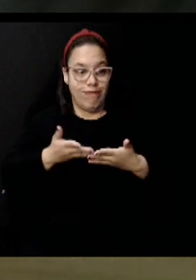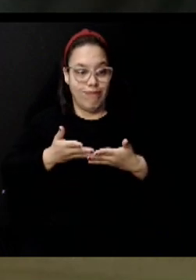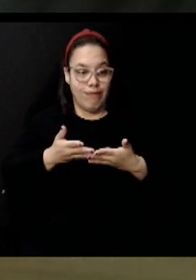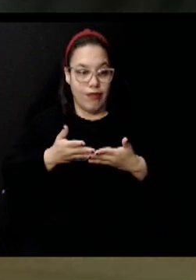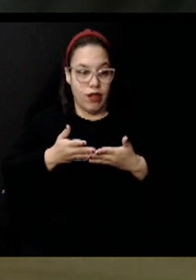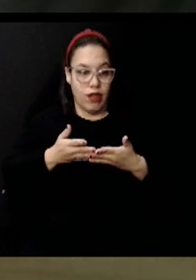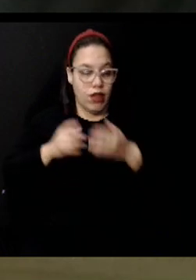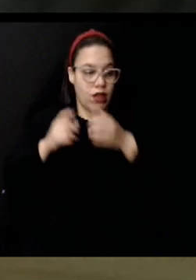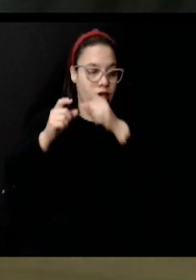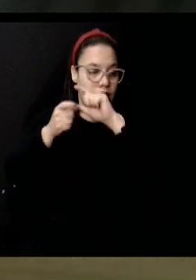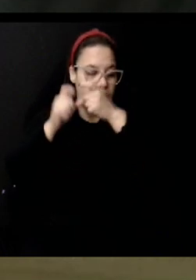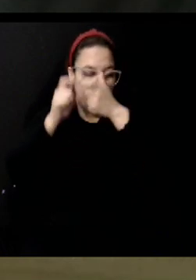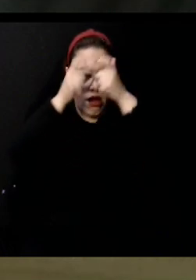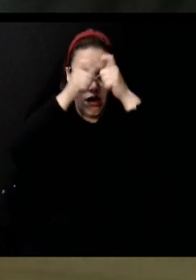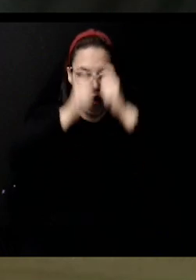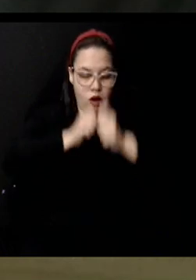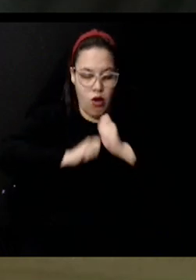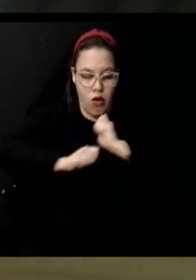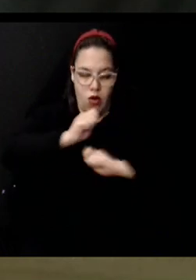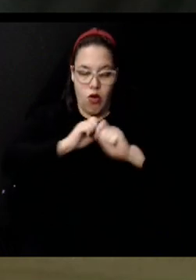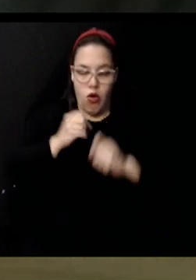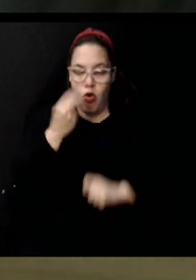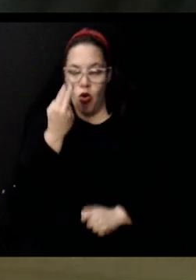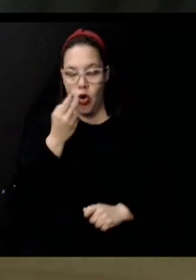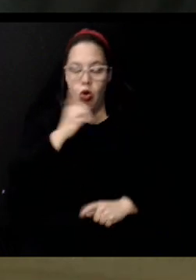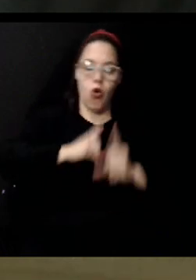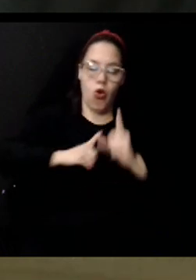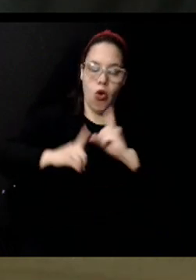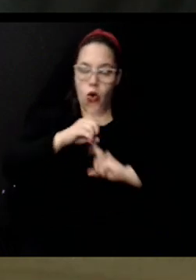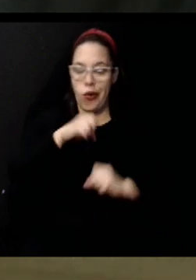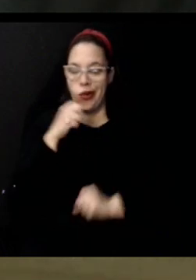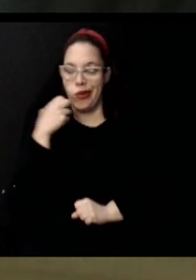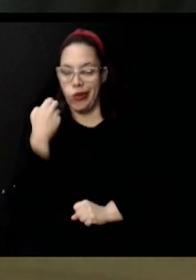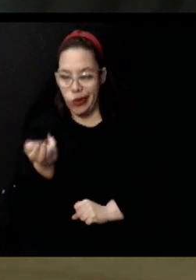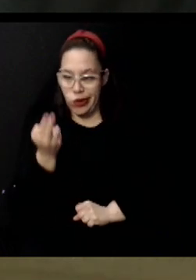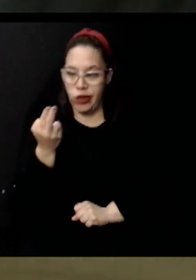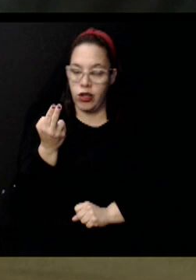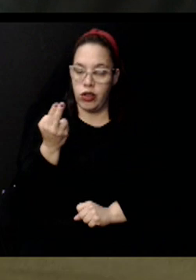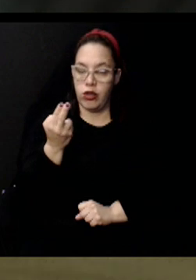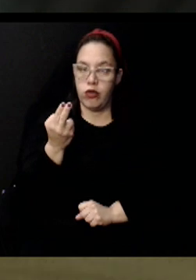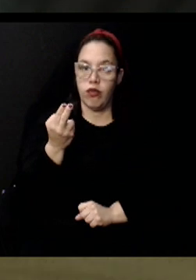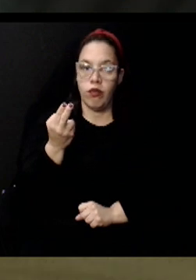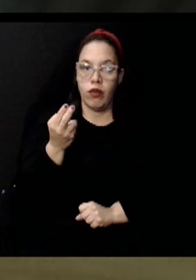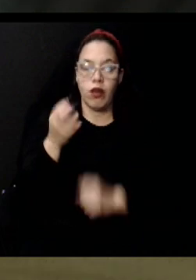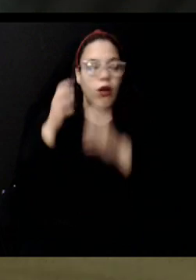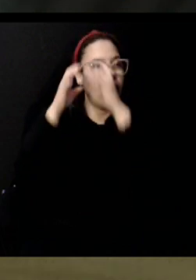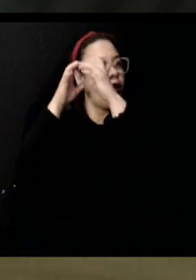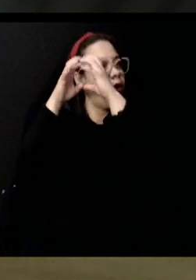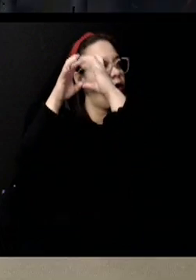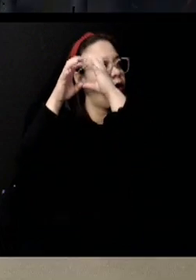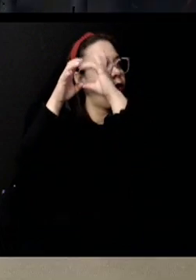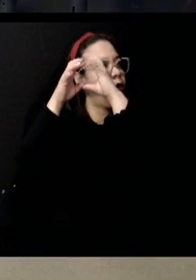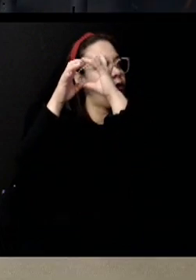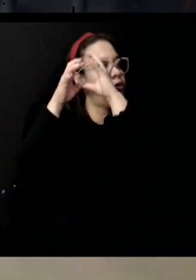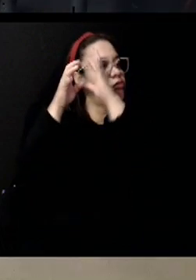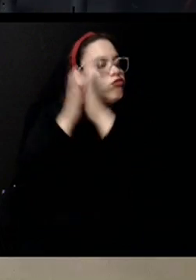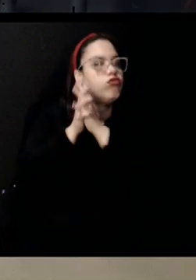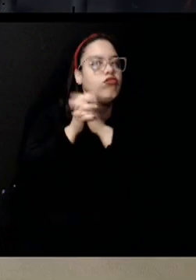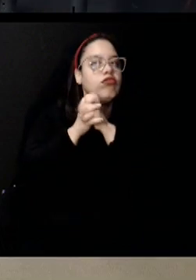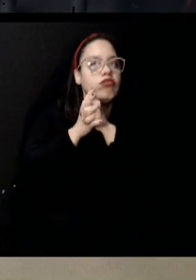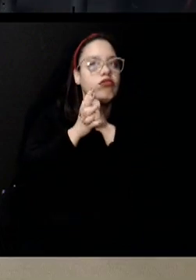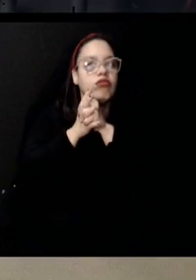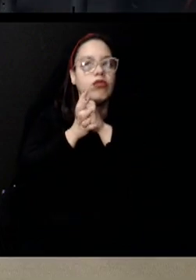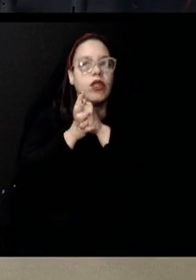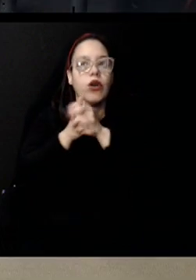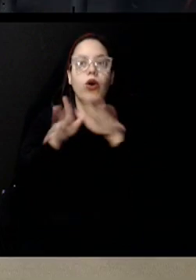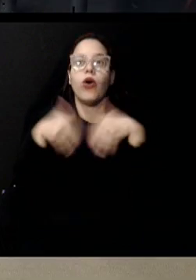ansiedade, depressão, ou a gente tem aí algo no cérebro como uma recompensa de estar reclamando tanto? Qual a sua